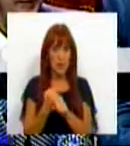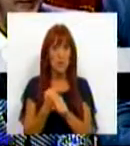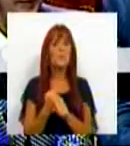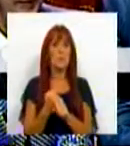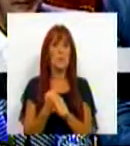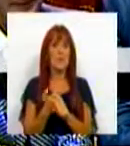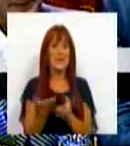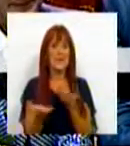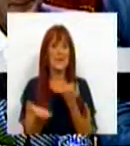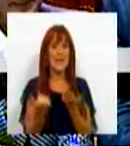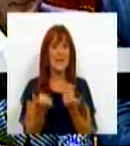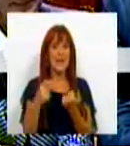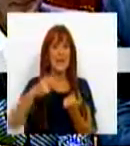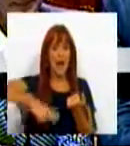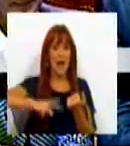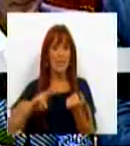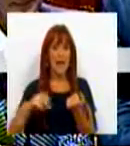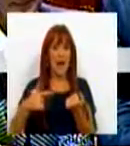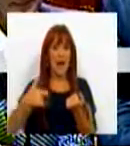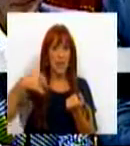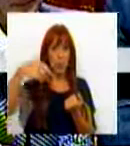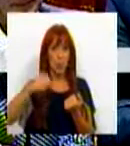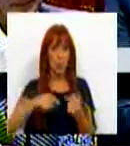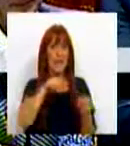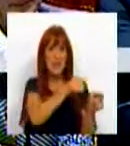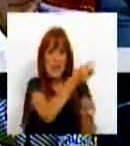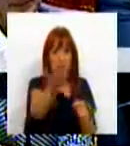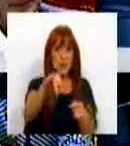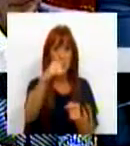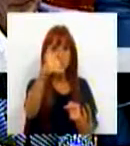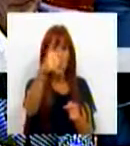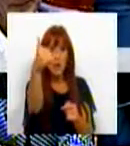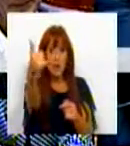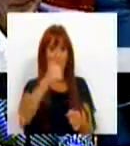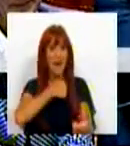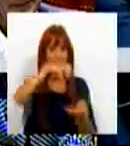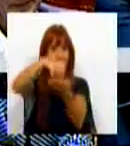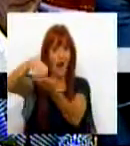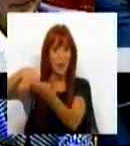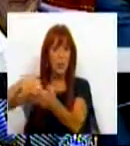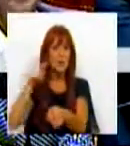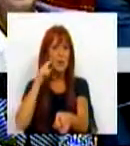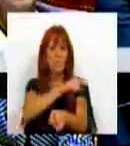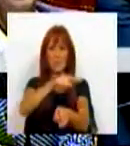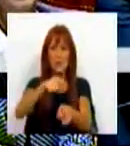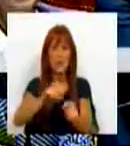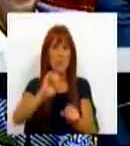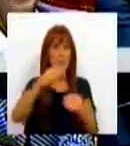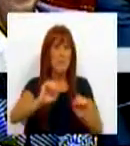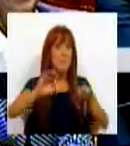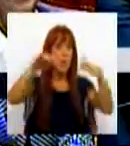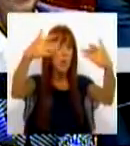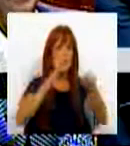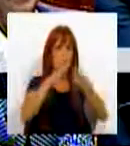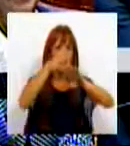de desmontagem e retirada do amianto destes 252 edifícios que foram considerados com primeira prioridade